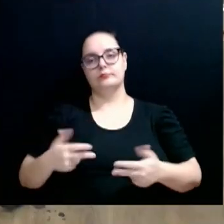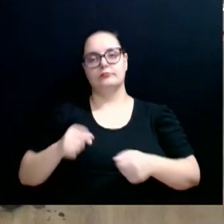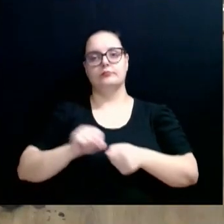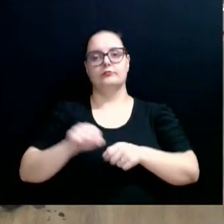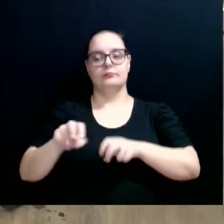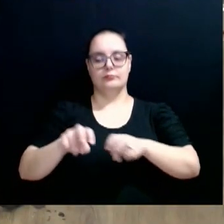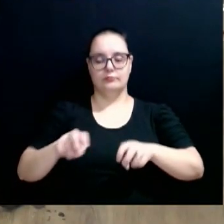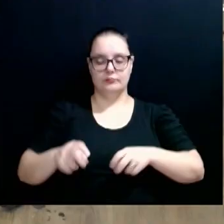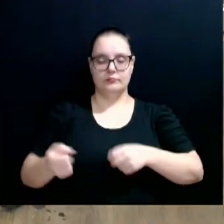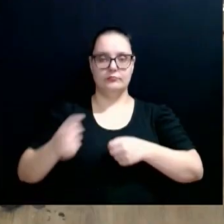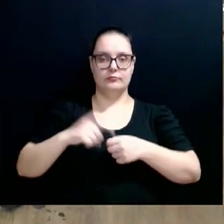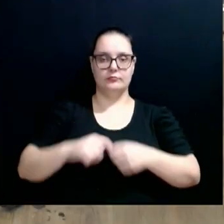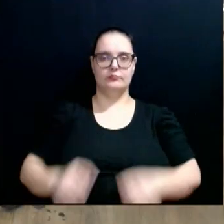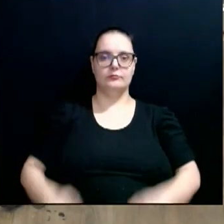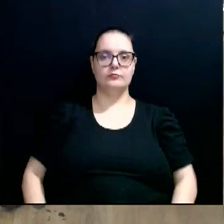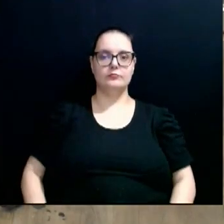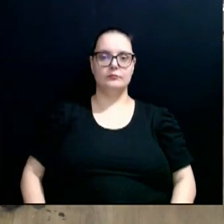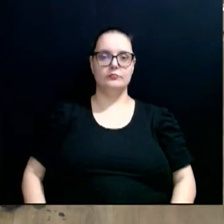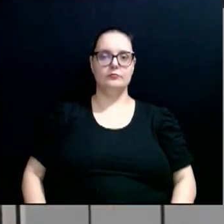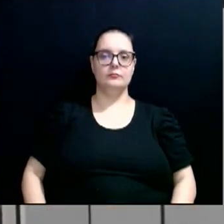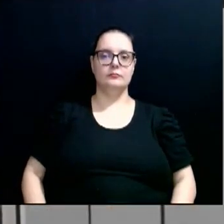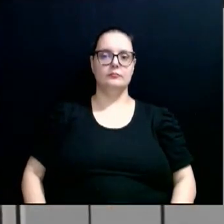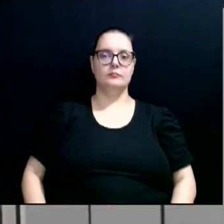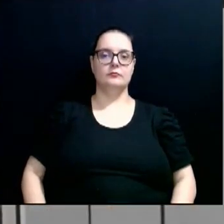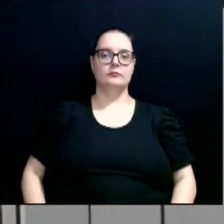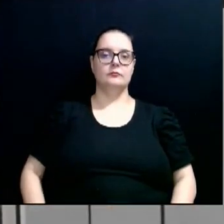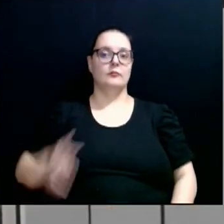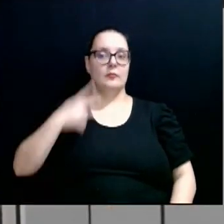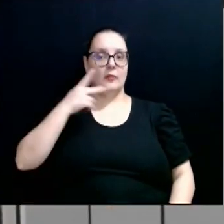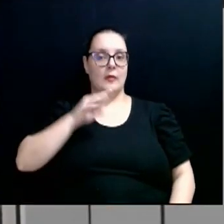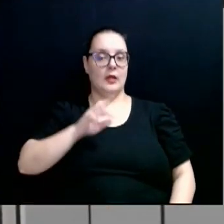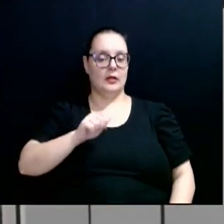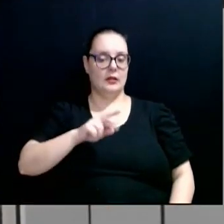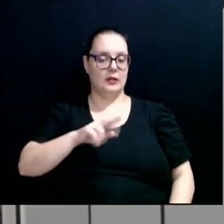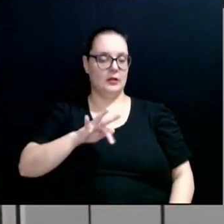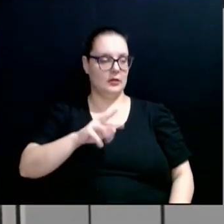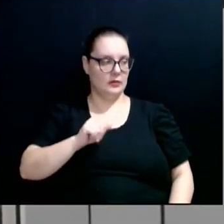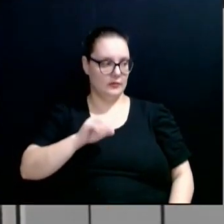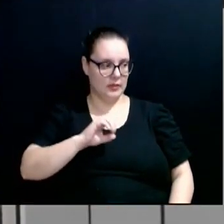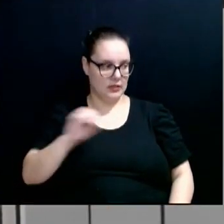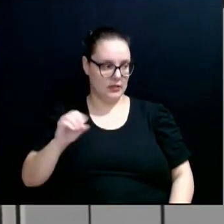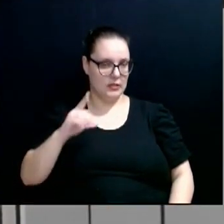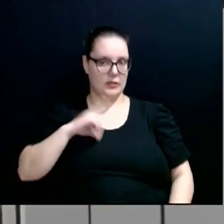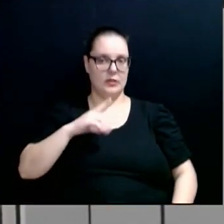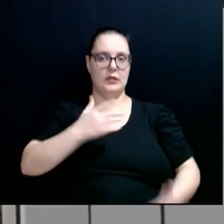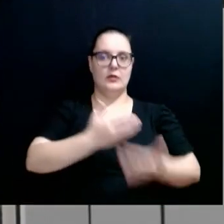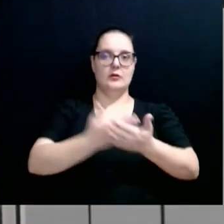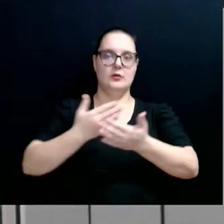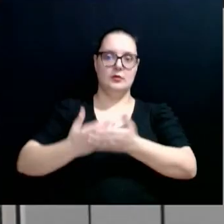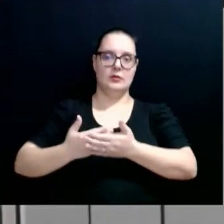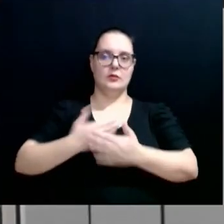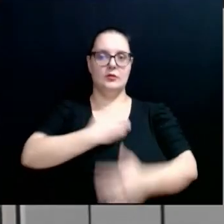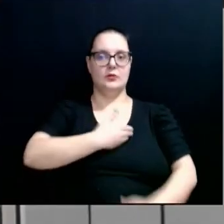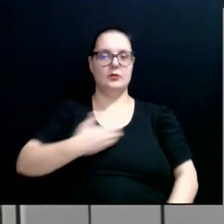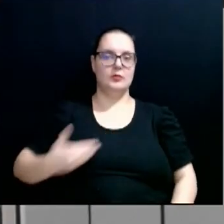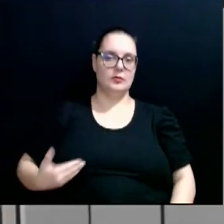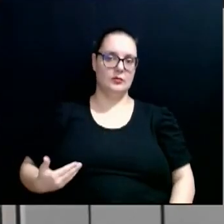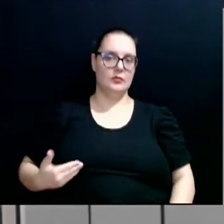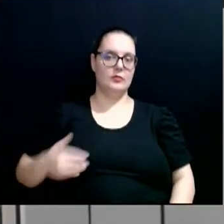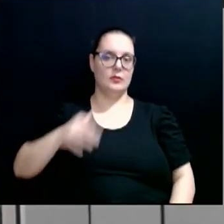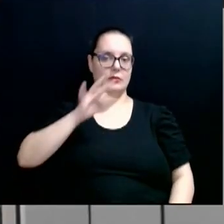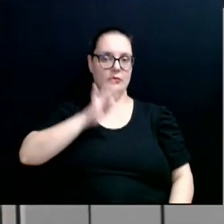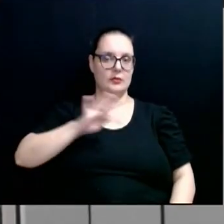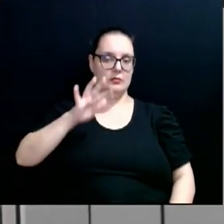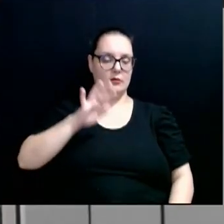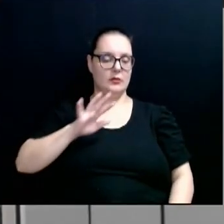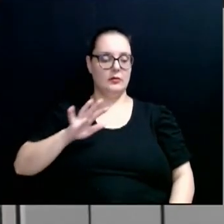Vereador, sobre a tarifa zero, né? Há então um estudo do governo federal sobre este assunto. Vira e mexe aqui